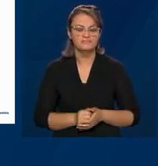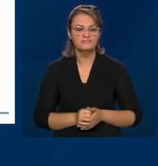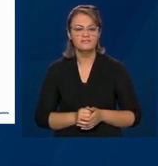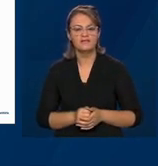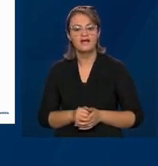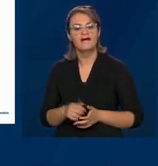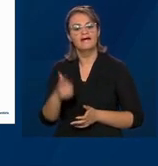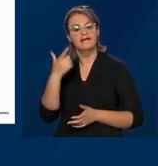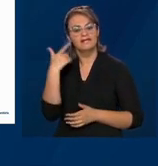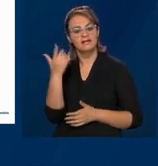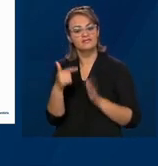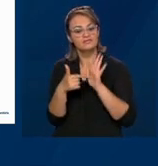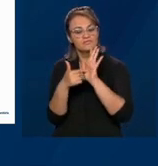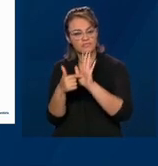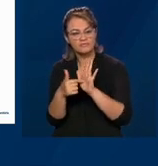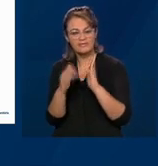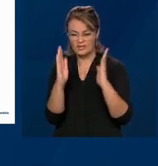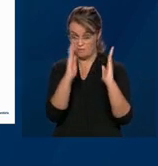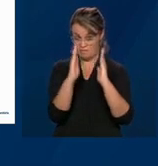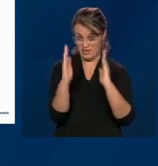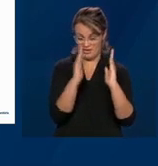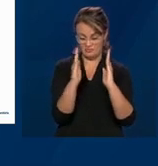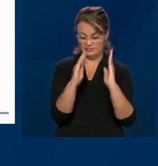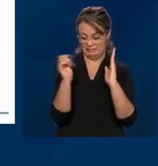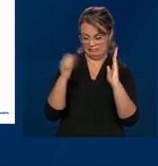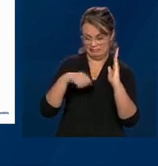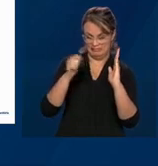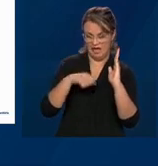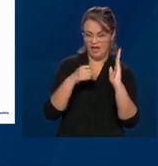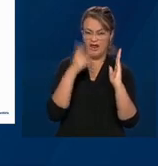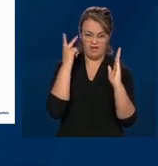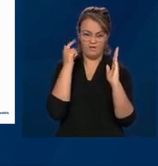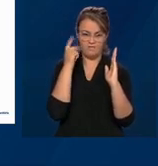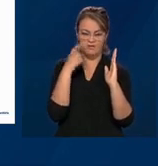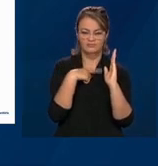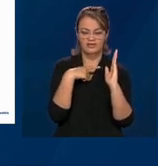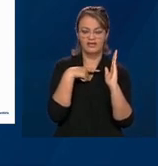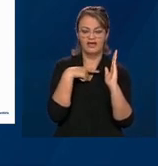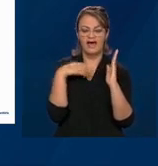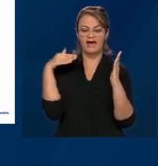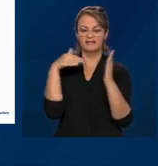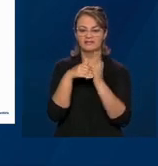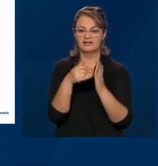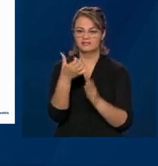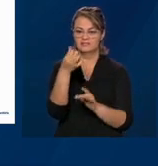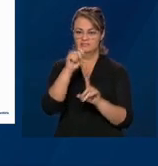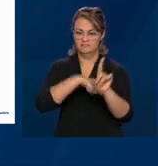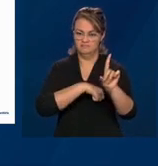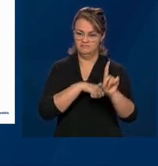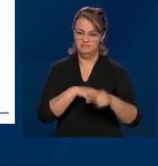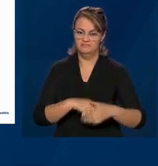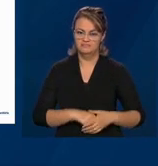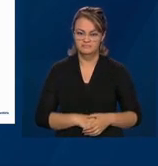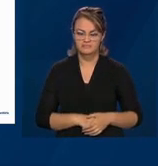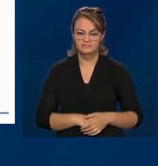Se mostrou que esse prazo de validade é por até 6 meses.